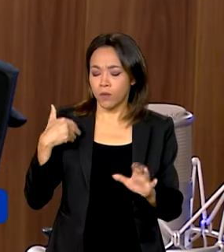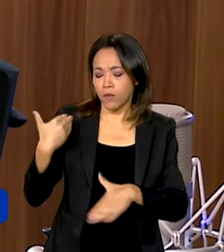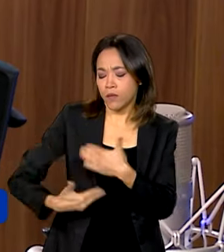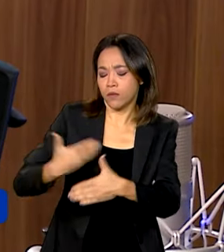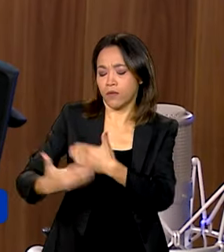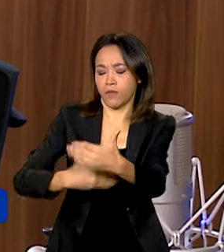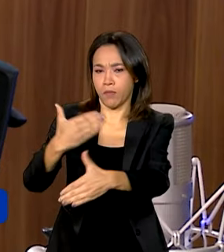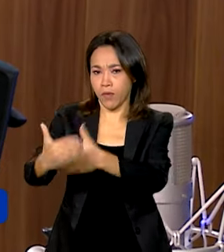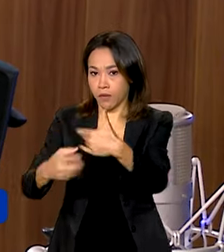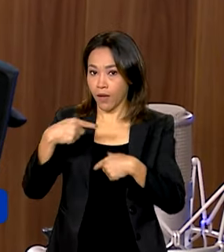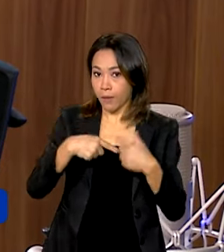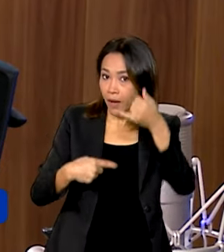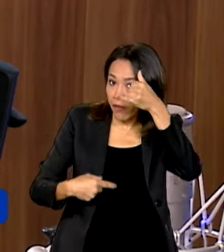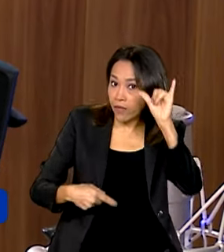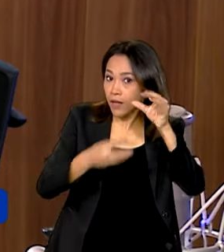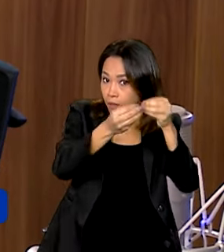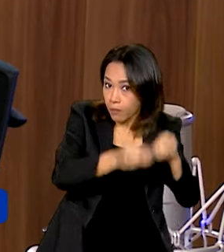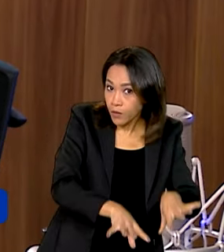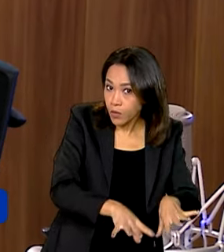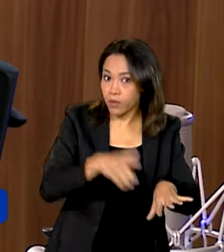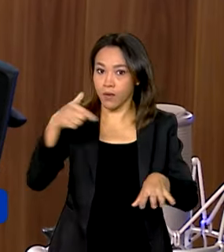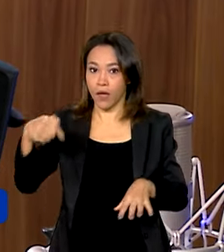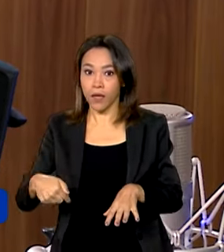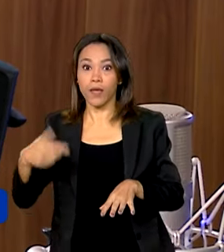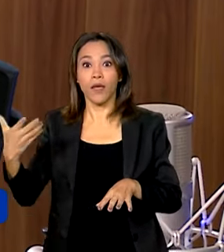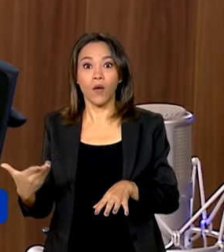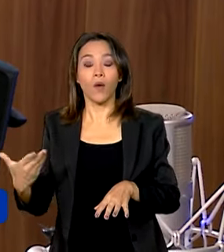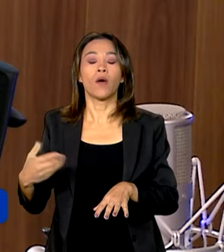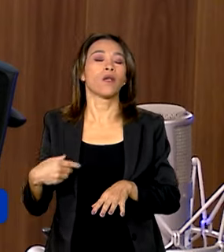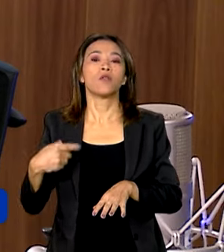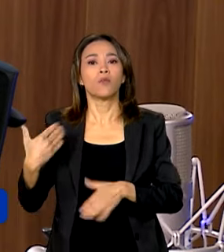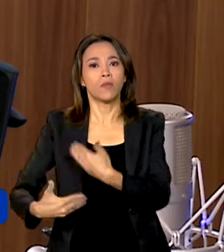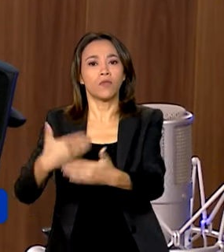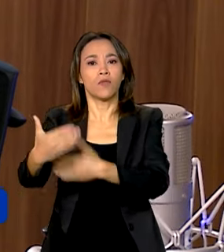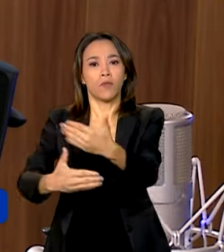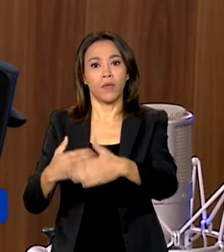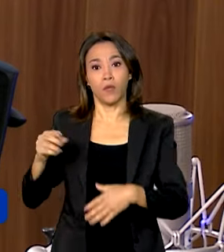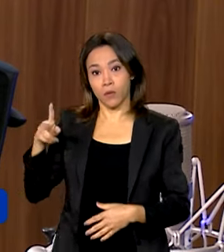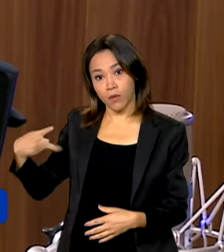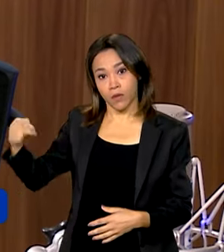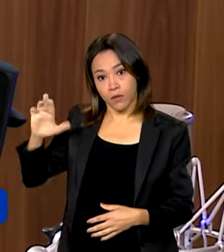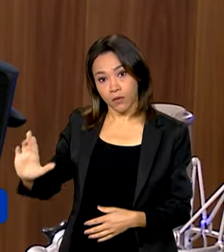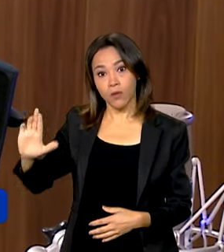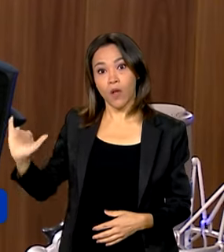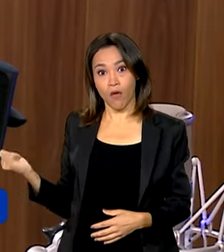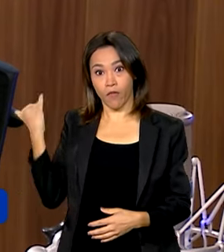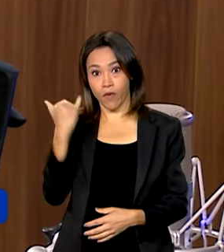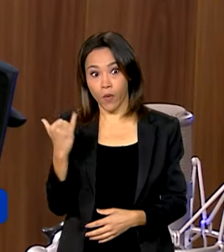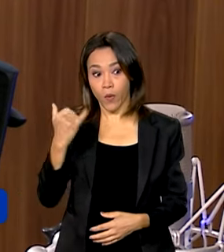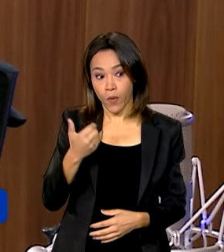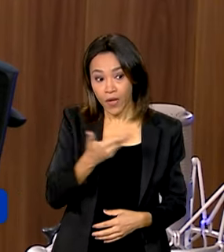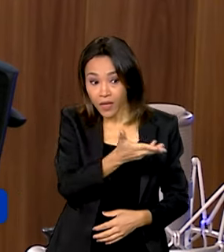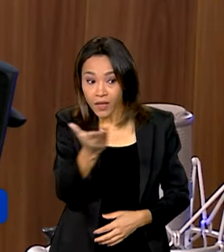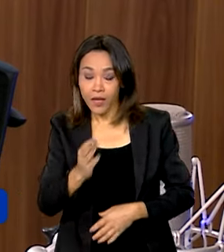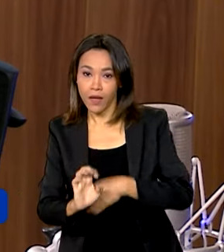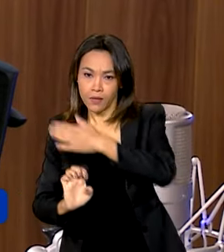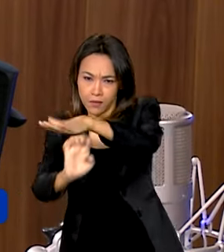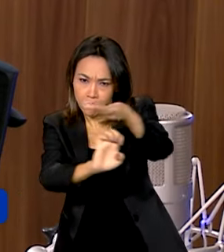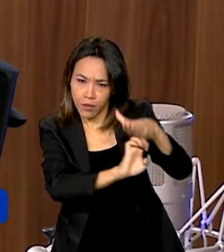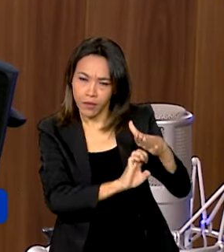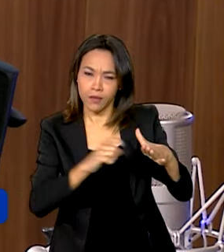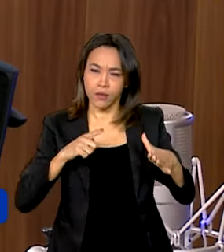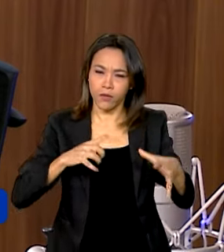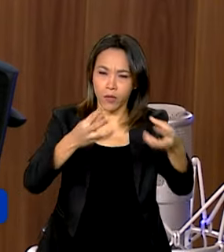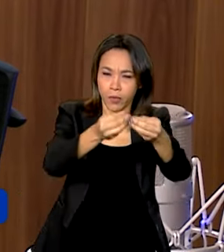eh o próprio presidente Lula anunciou quando dos Desastres que a as empresas foram muito atingidas né